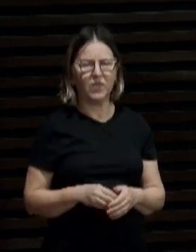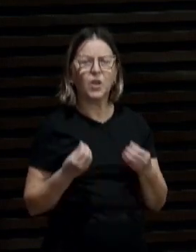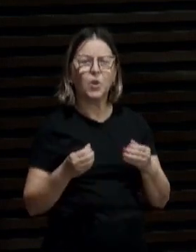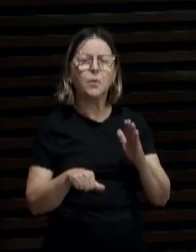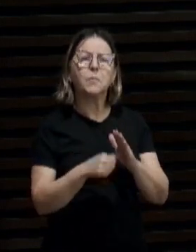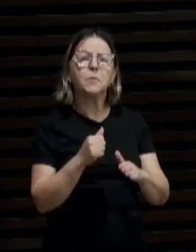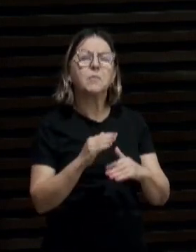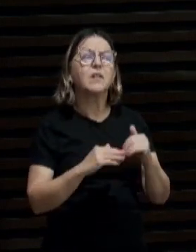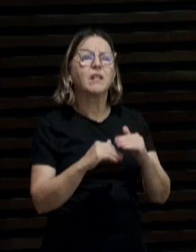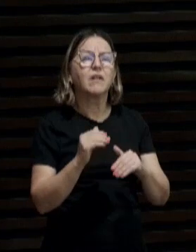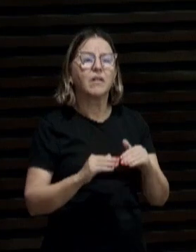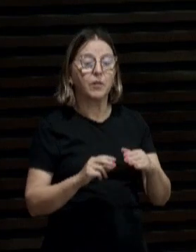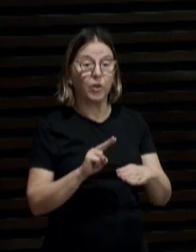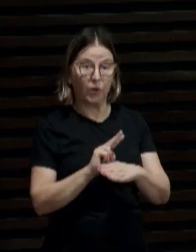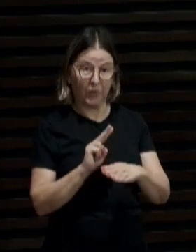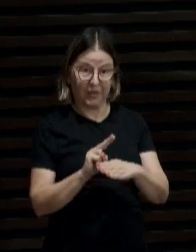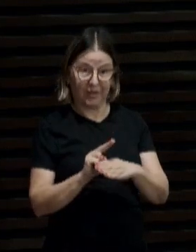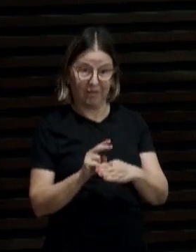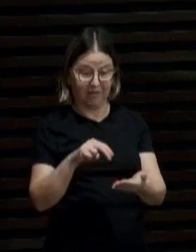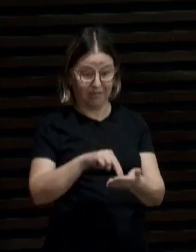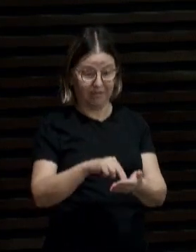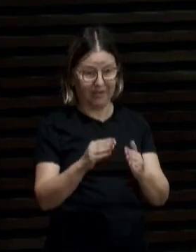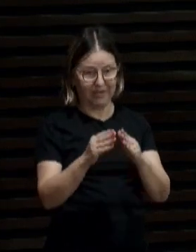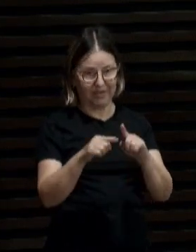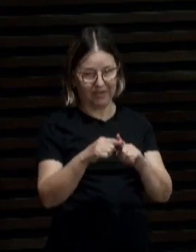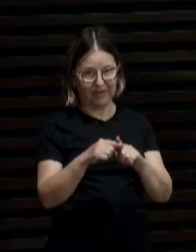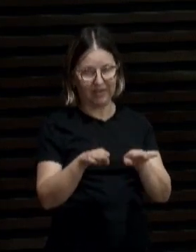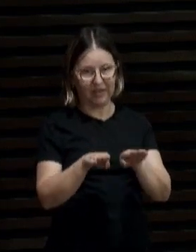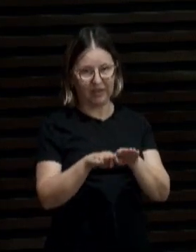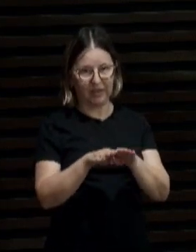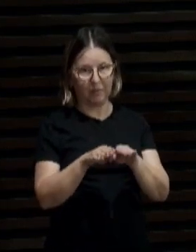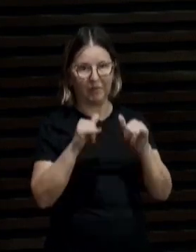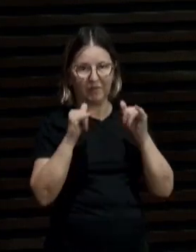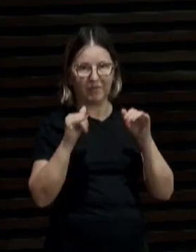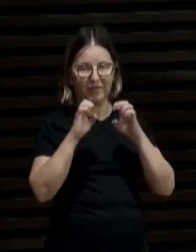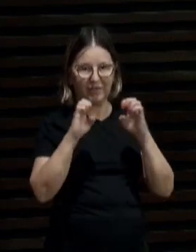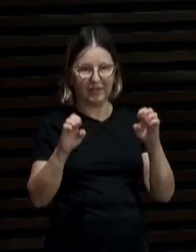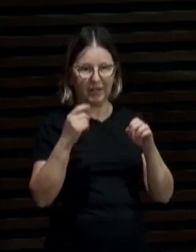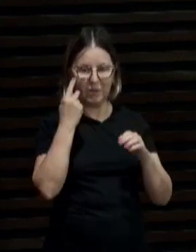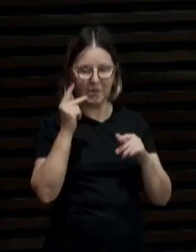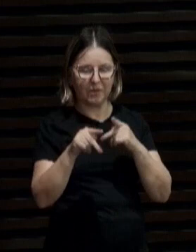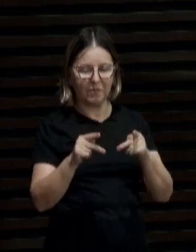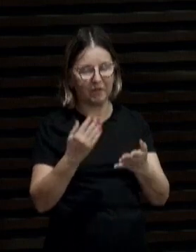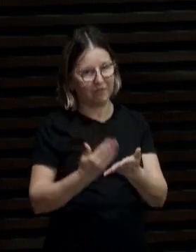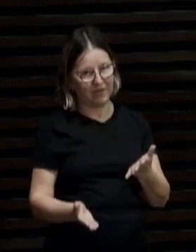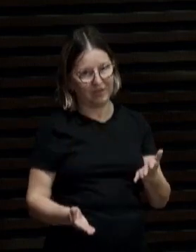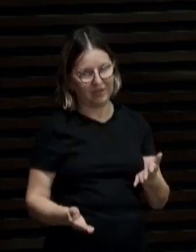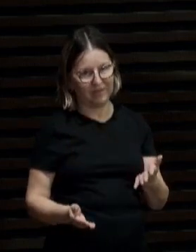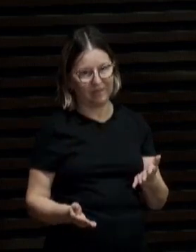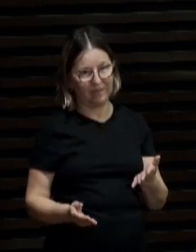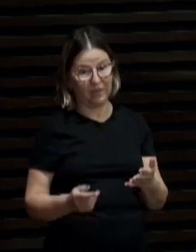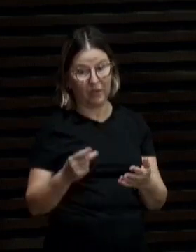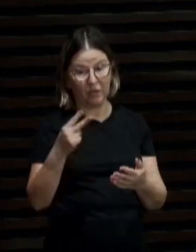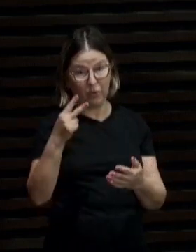eram zelosos tanto na edificação da igreja, quanto na proclamação do evangelho aos perdidos. São coisas indissociáveis.